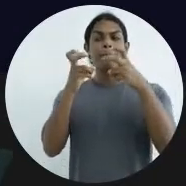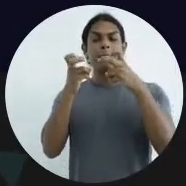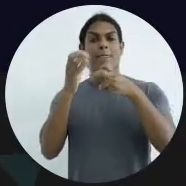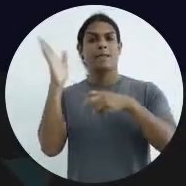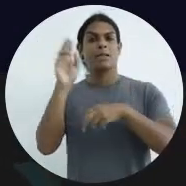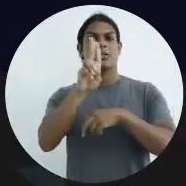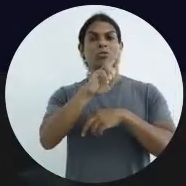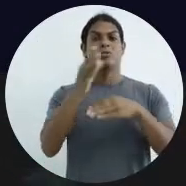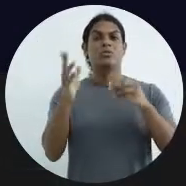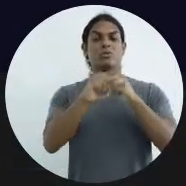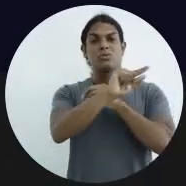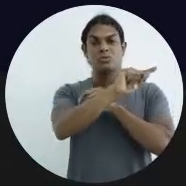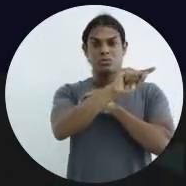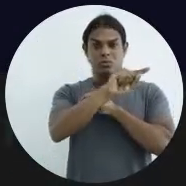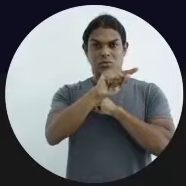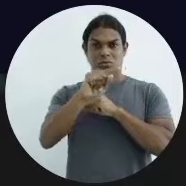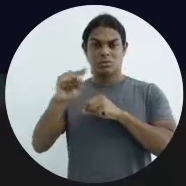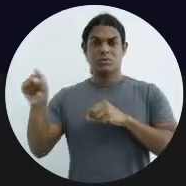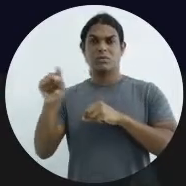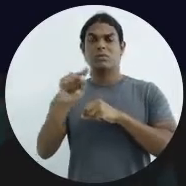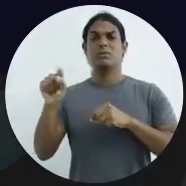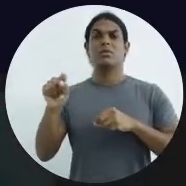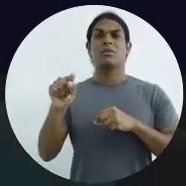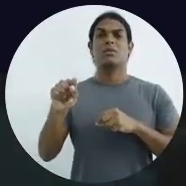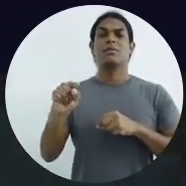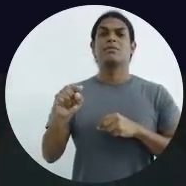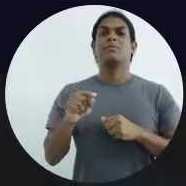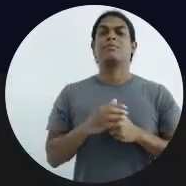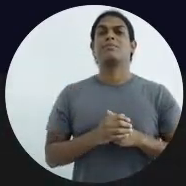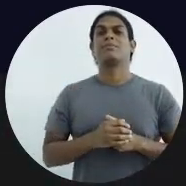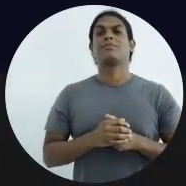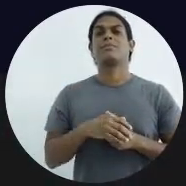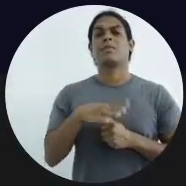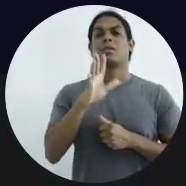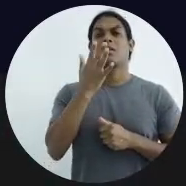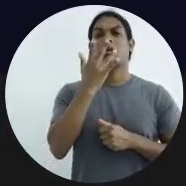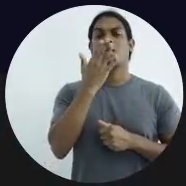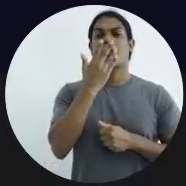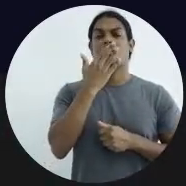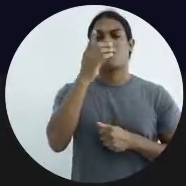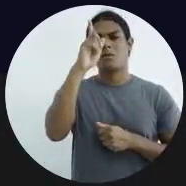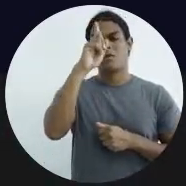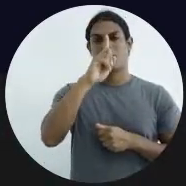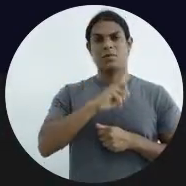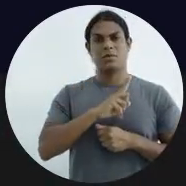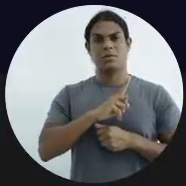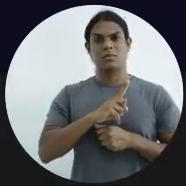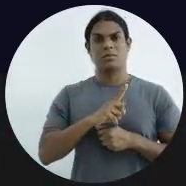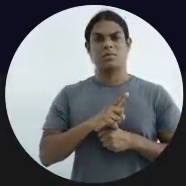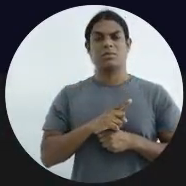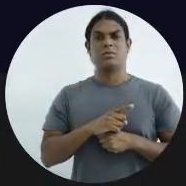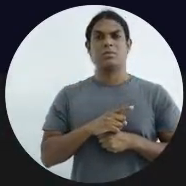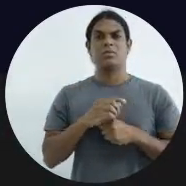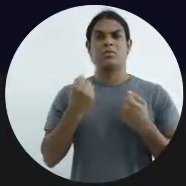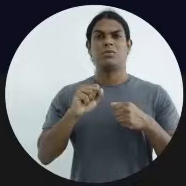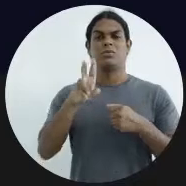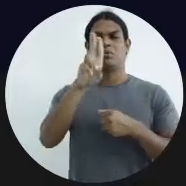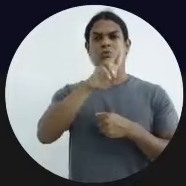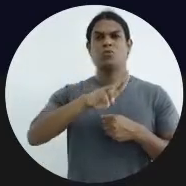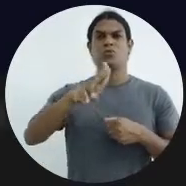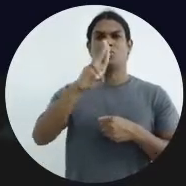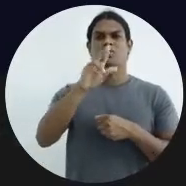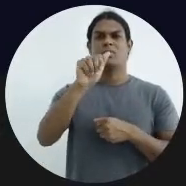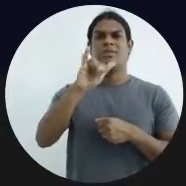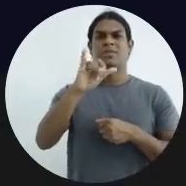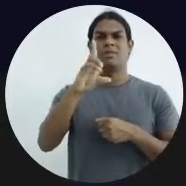tem o atributo ID, ele vai ter tanto pode ser pelo ID quanto pode ser pelo